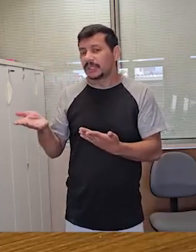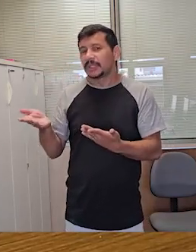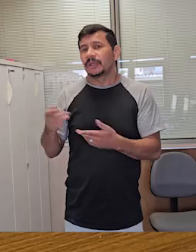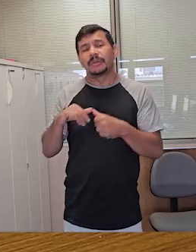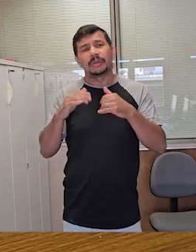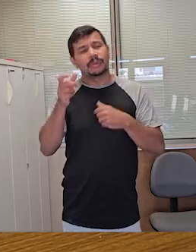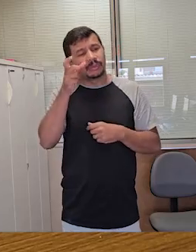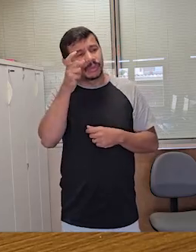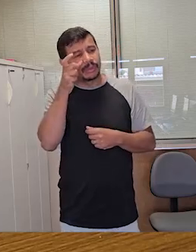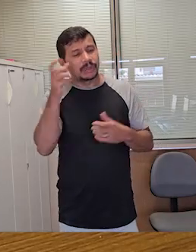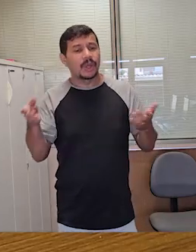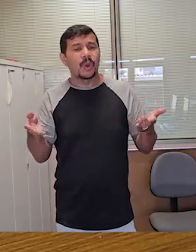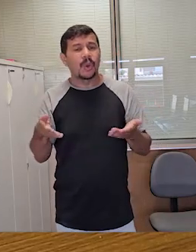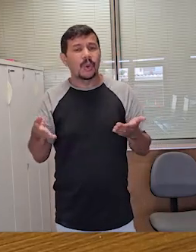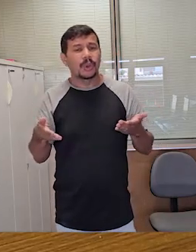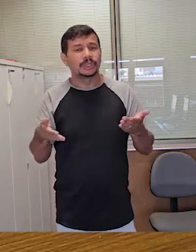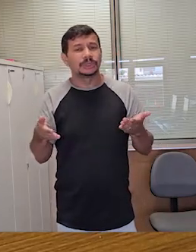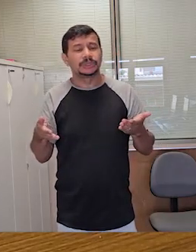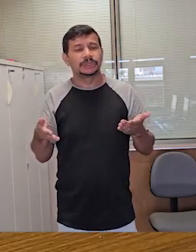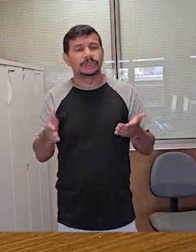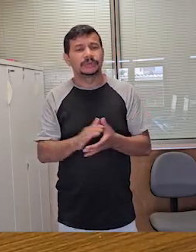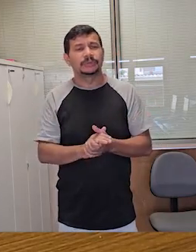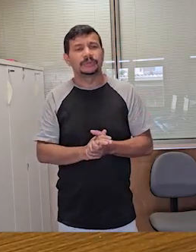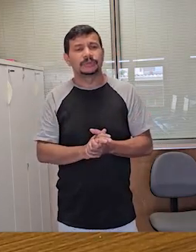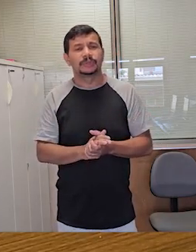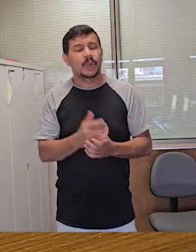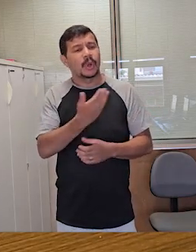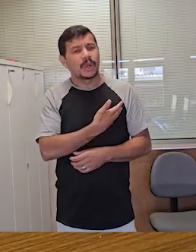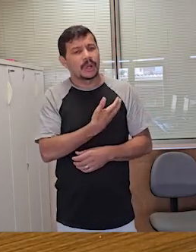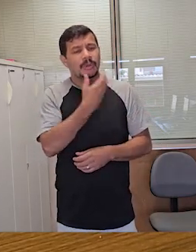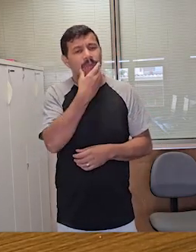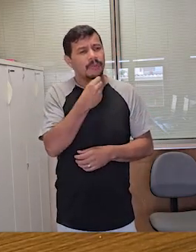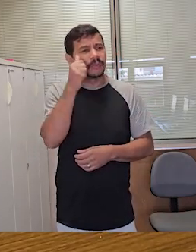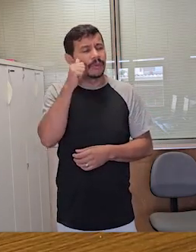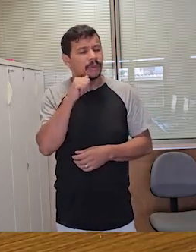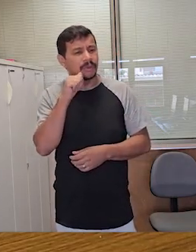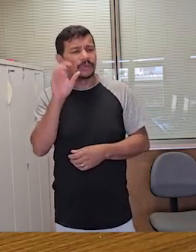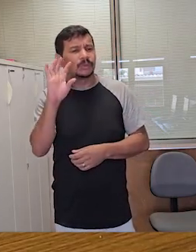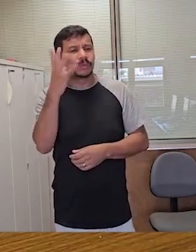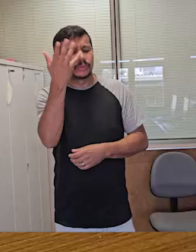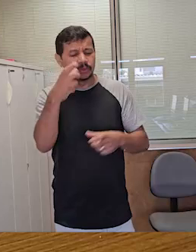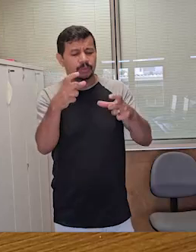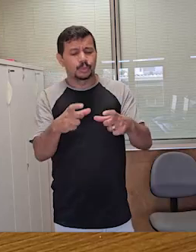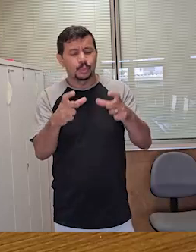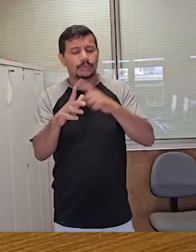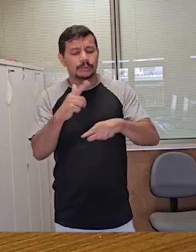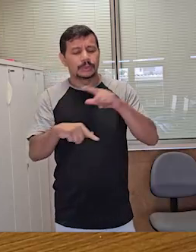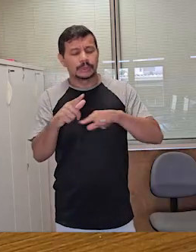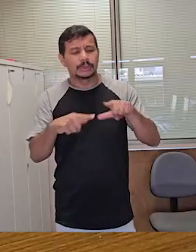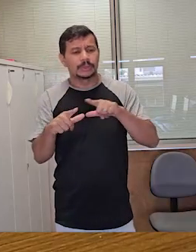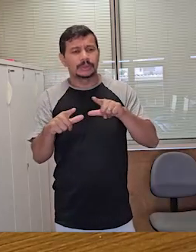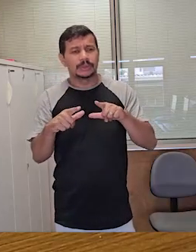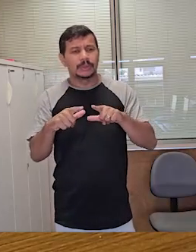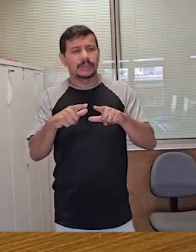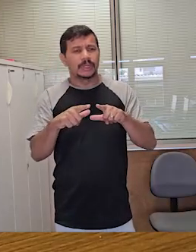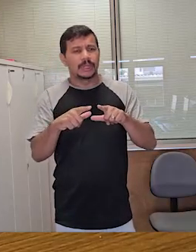vê hoje de que o companheiro ou a companheira que se acidenta no local de trabalho, ela